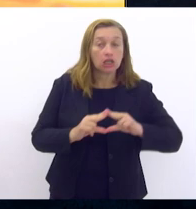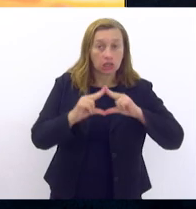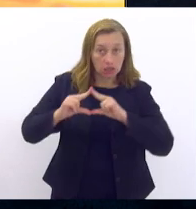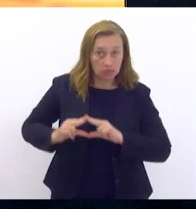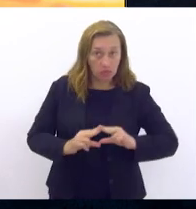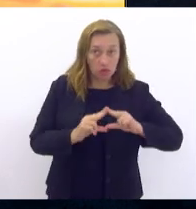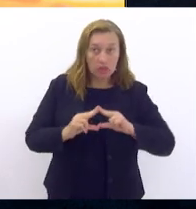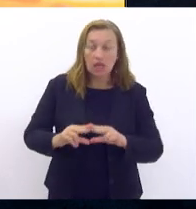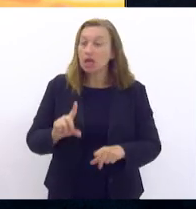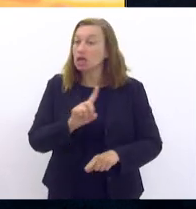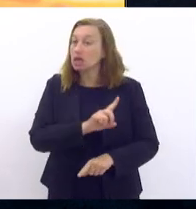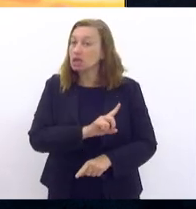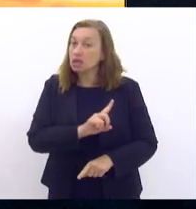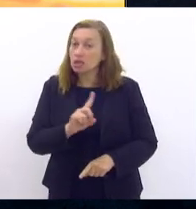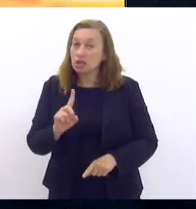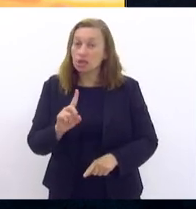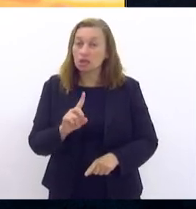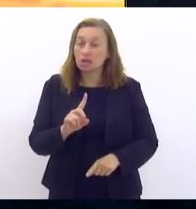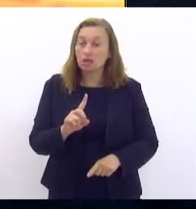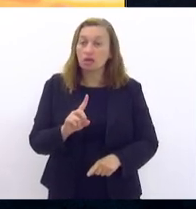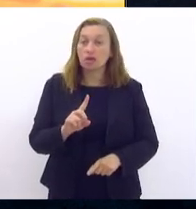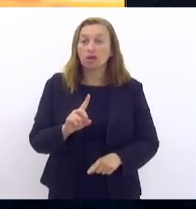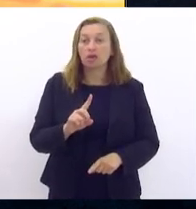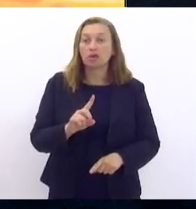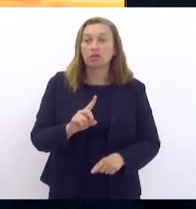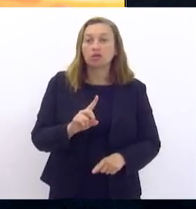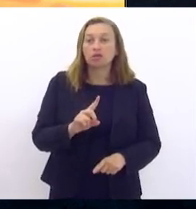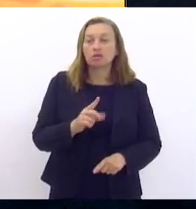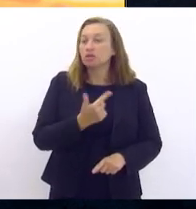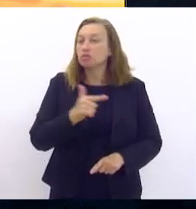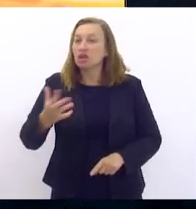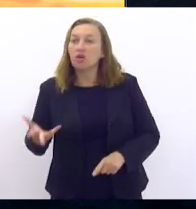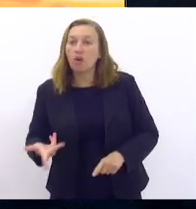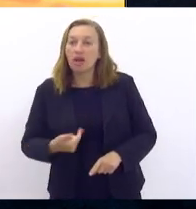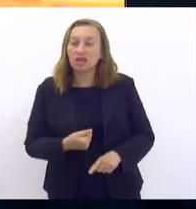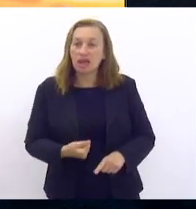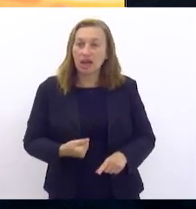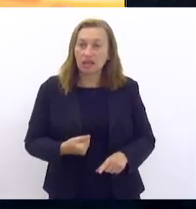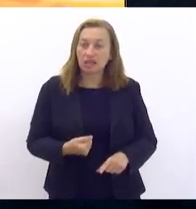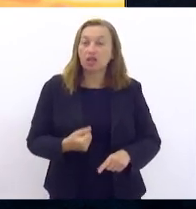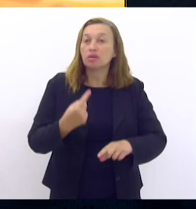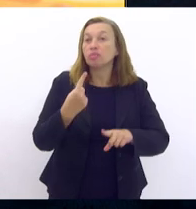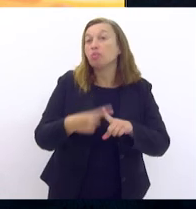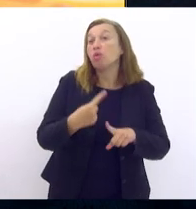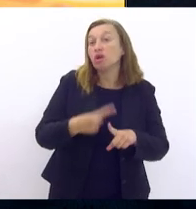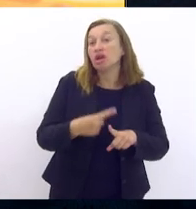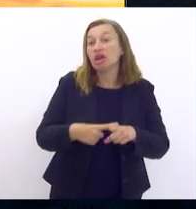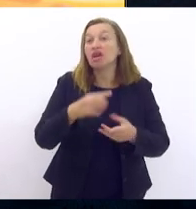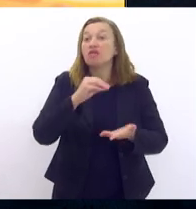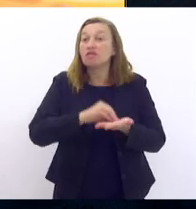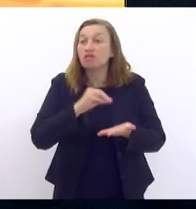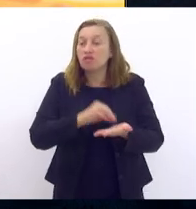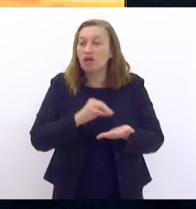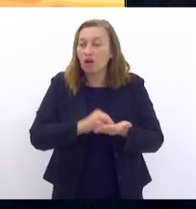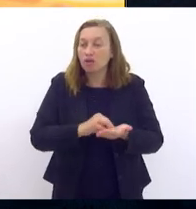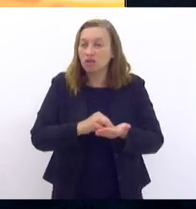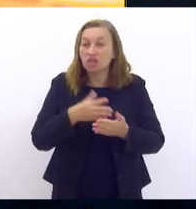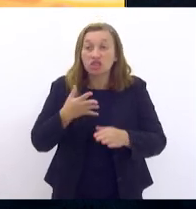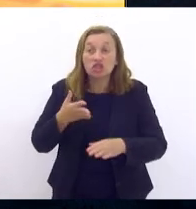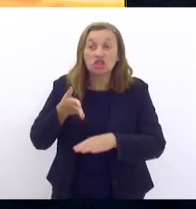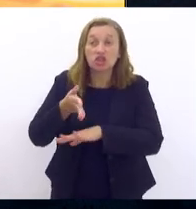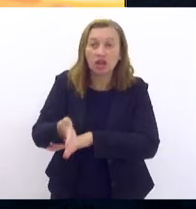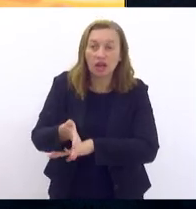funciona em três turnos em 24 horas porque falta o resíduo chega lá